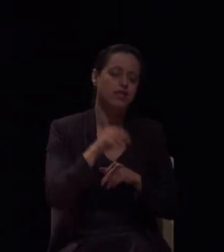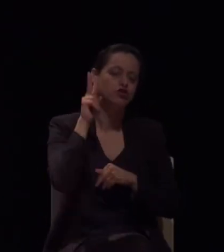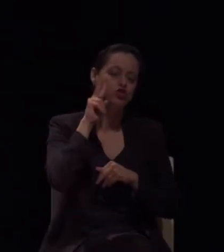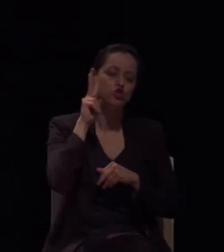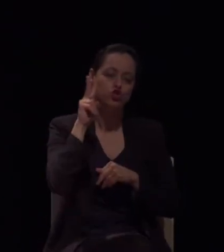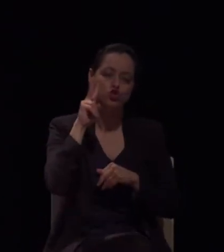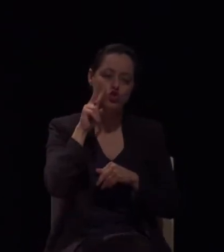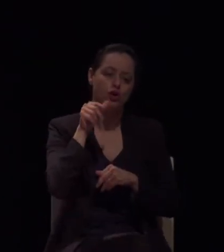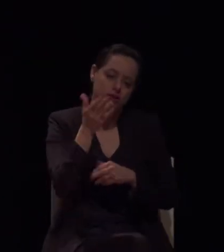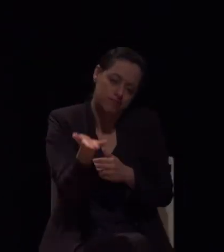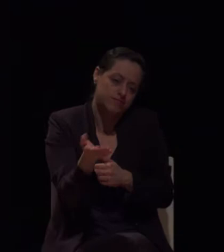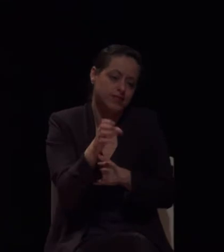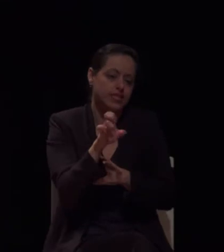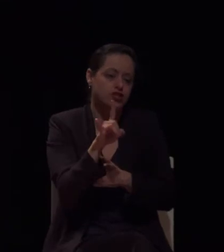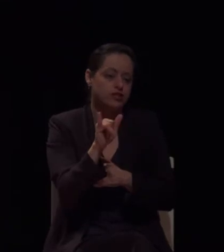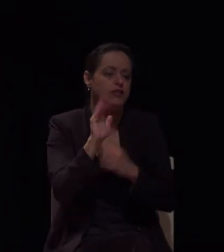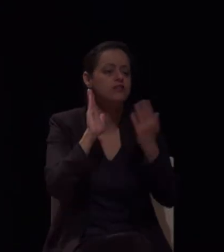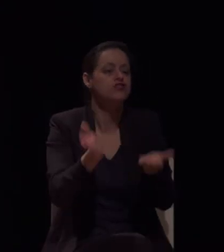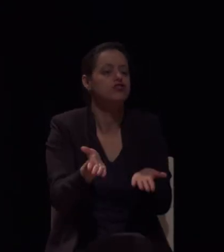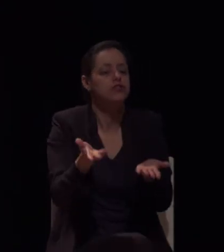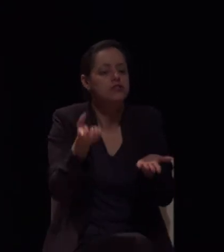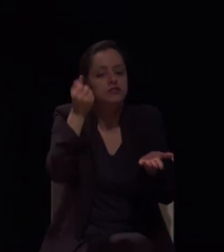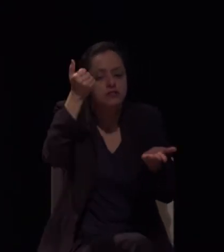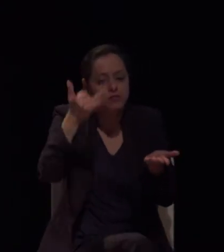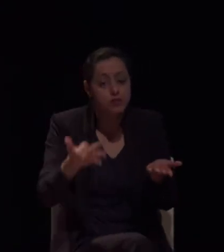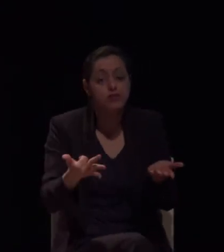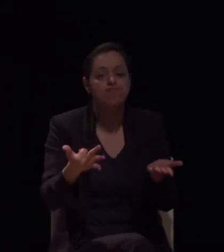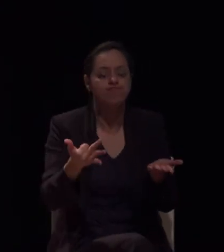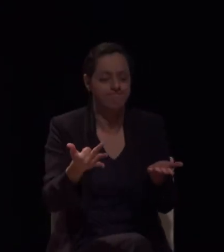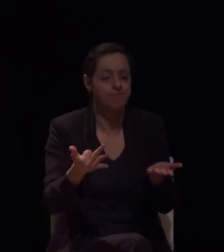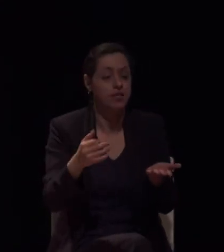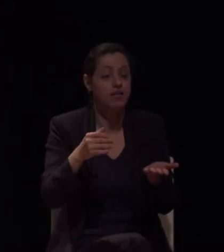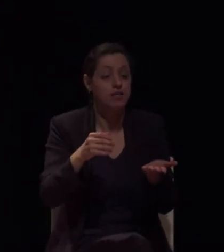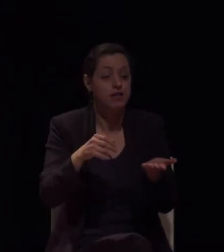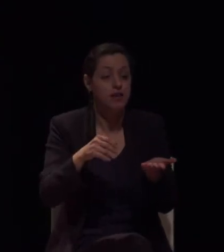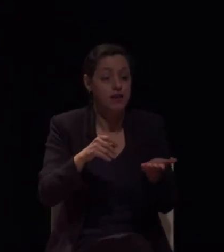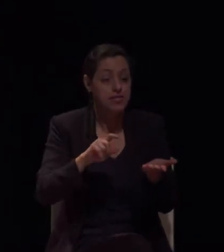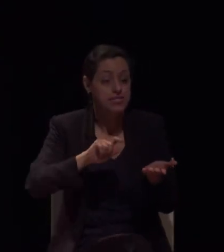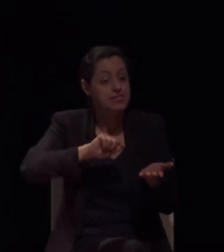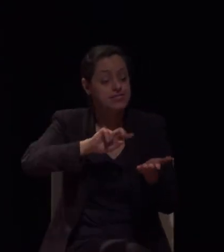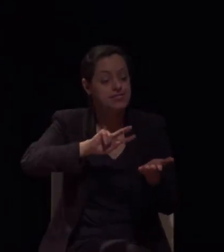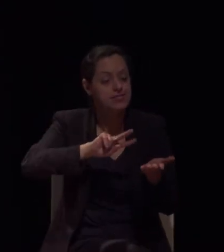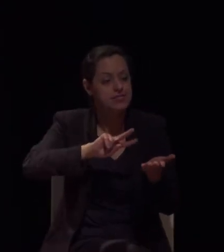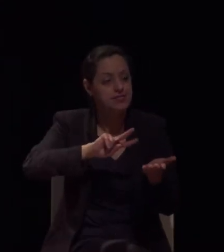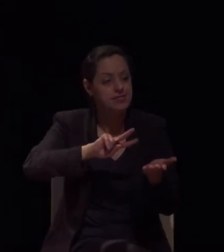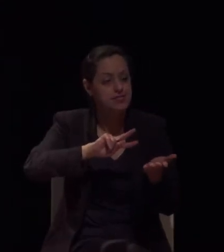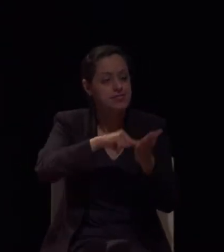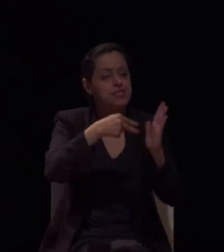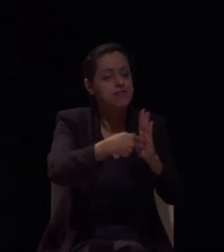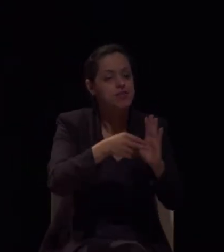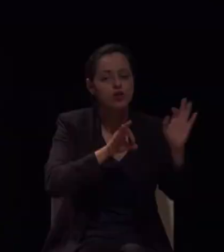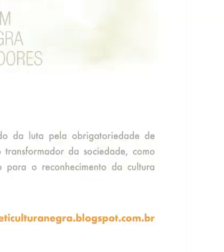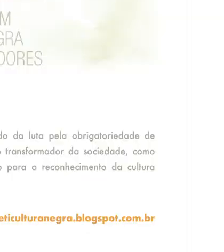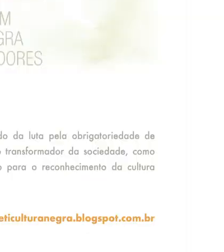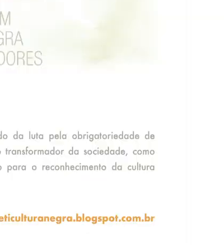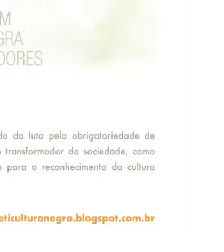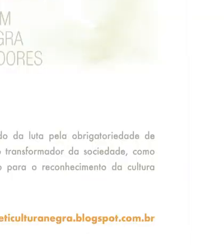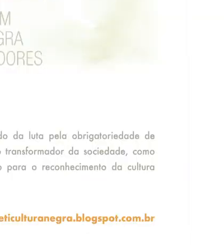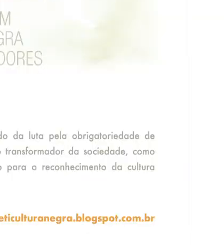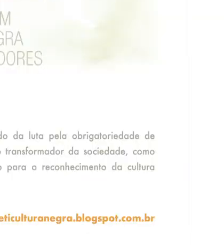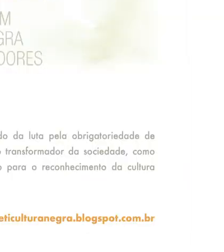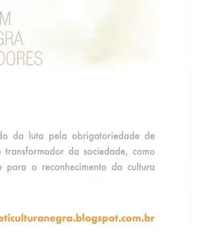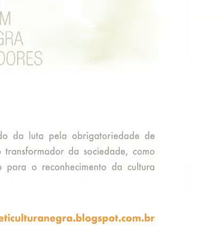adnet nos ofereceu se tornou base para a realização desse projeto que é o ir e tim